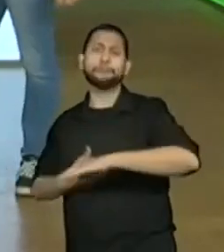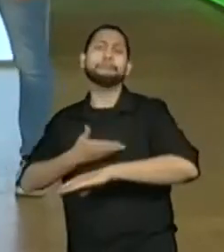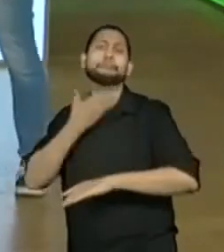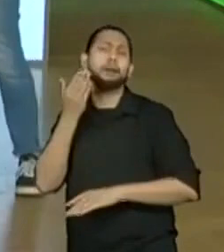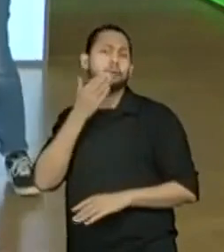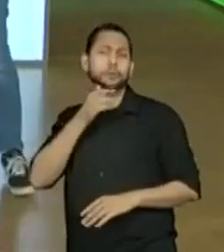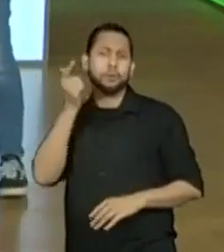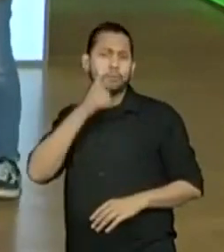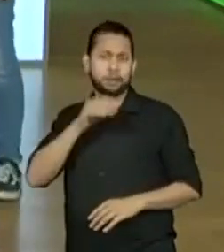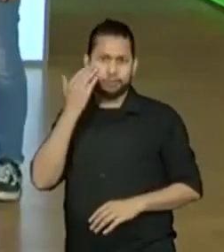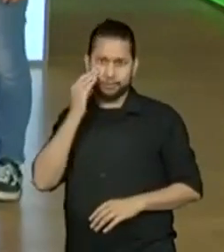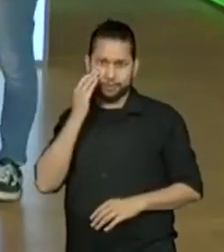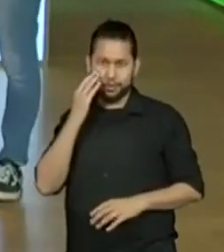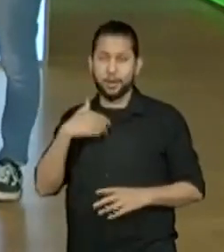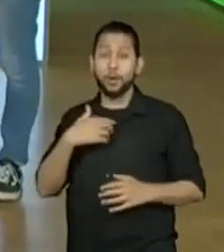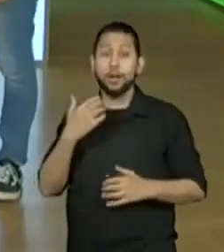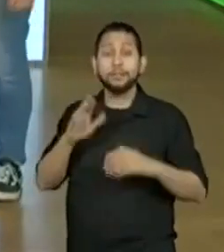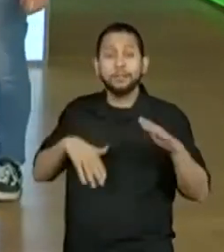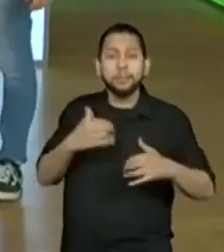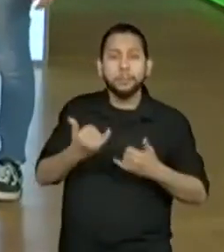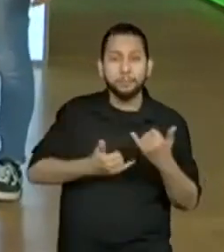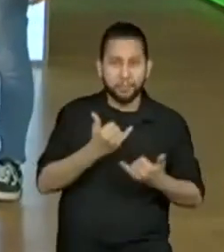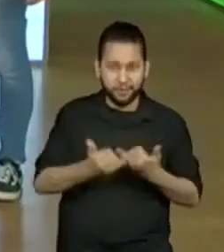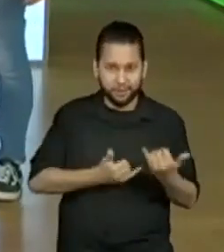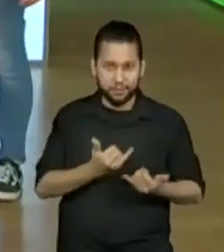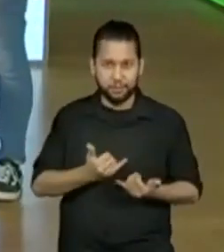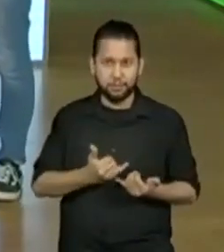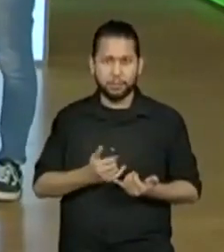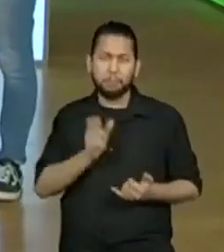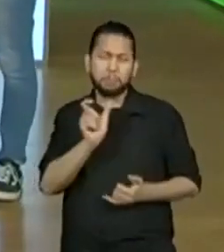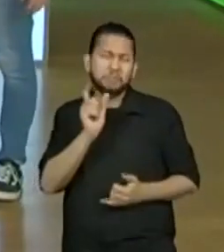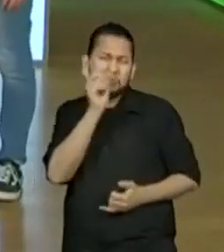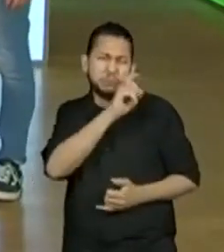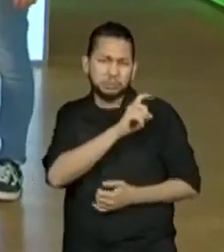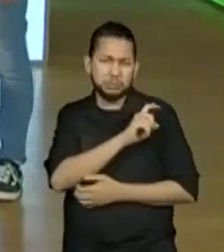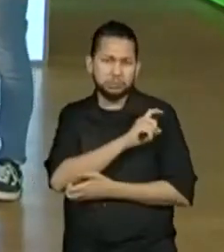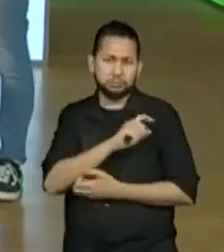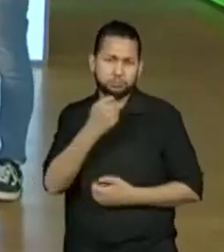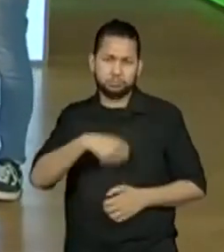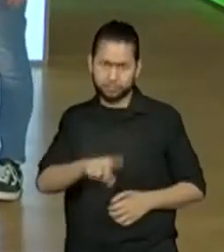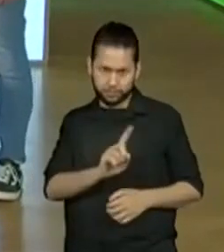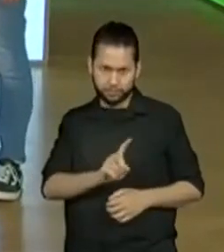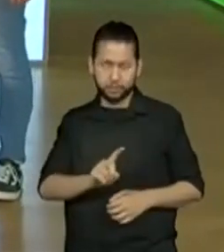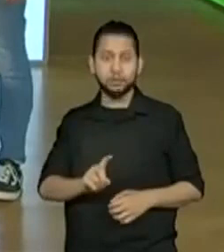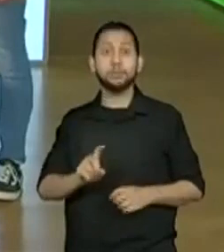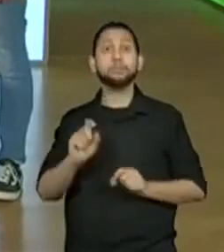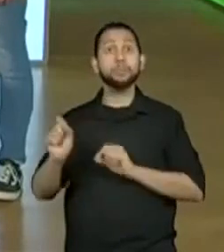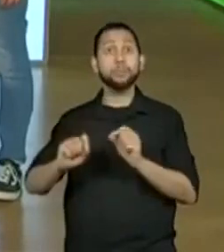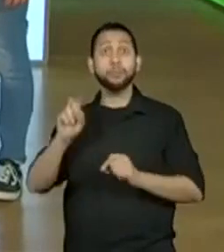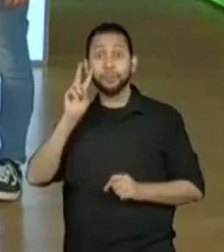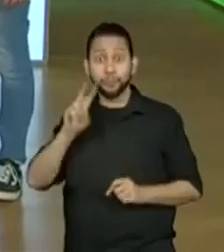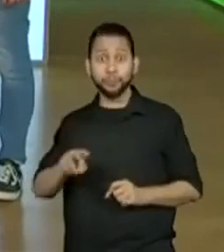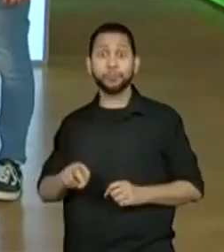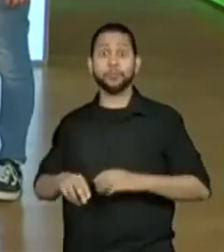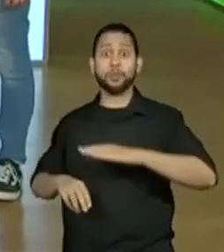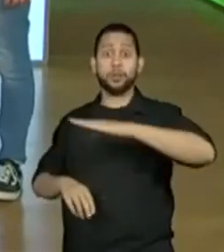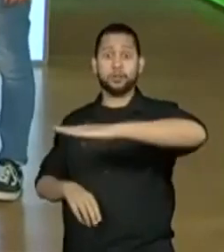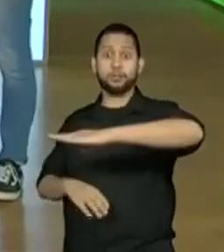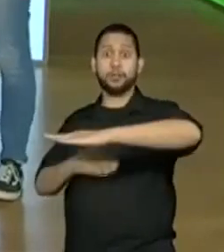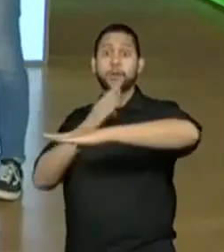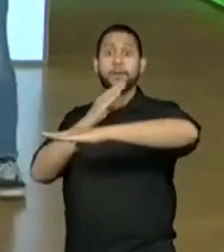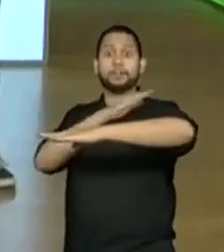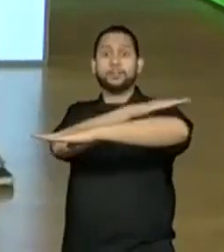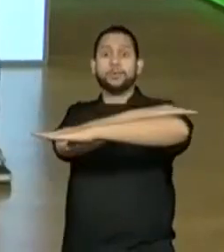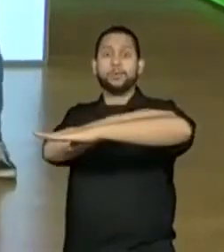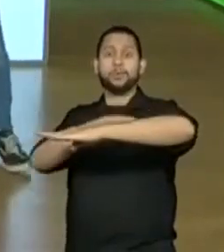assim, eu brinco muito com essas coisas, assim, não precisa ficar falando difícil, né? Claro que não. Vamos facilitar? Bom. Então, beleza. Horizontal,